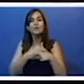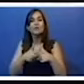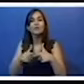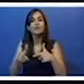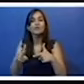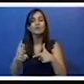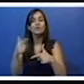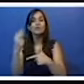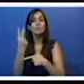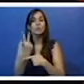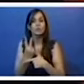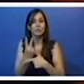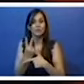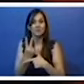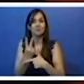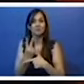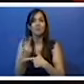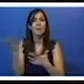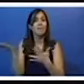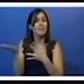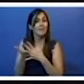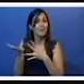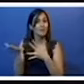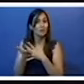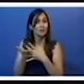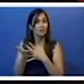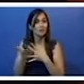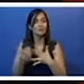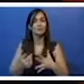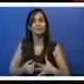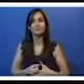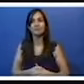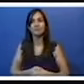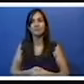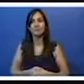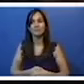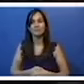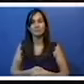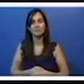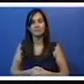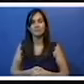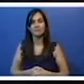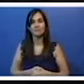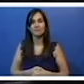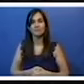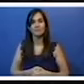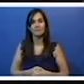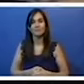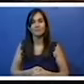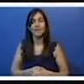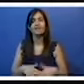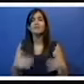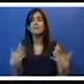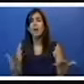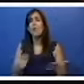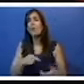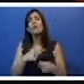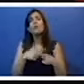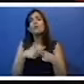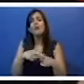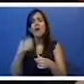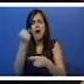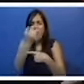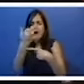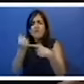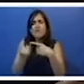pela metade ó Eu dividi em duas partes e peguei a metade aqui tá bom então por que